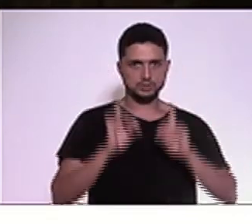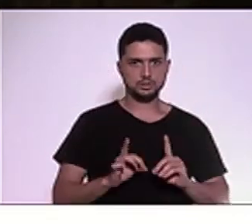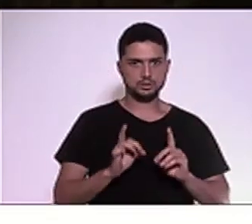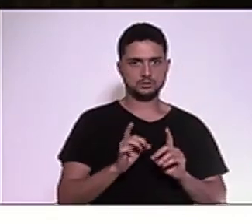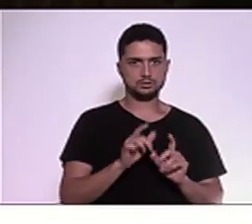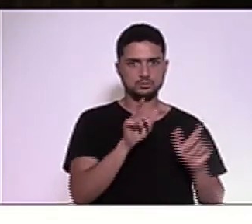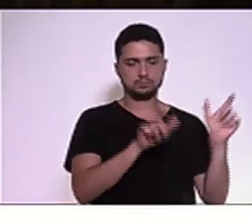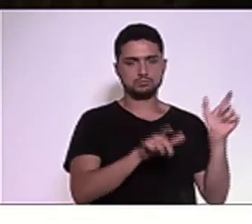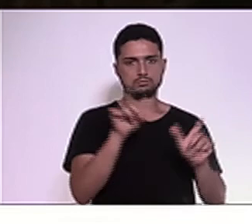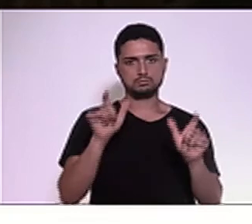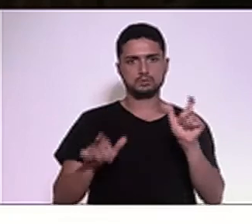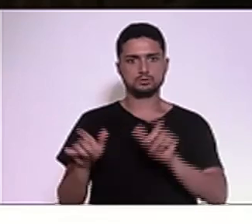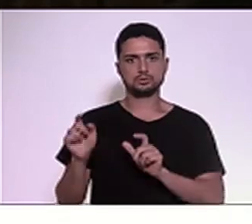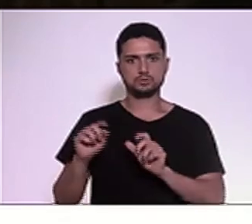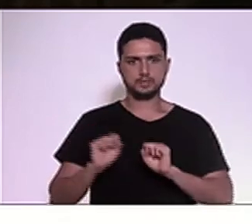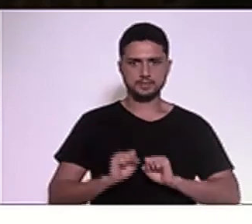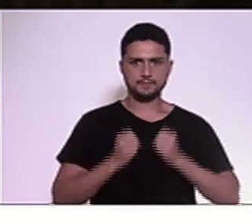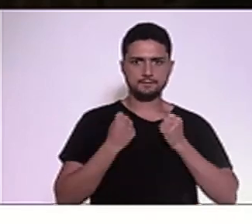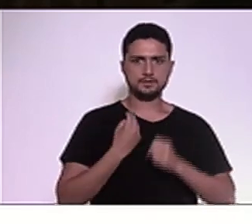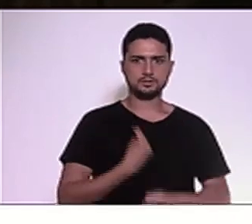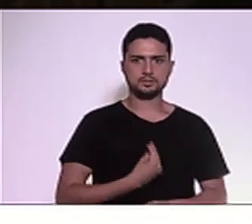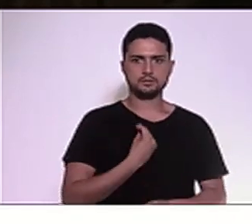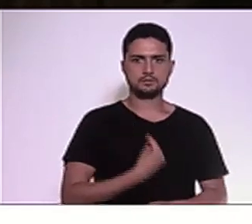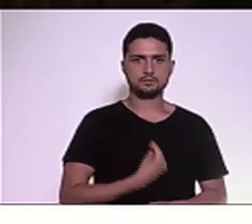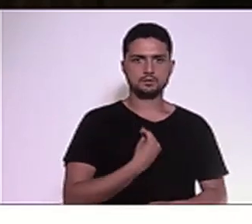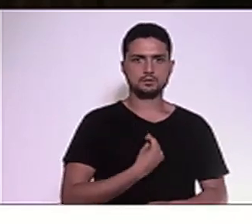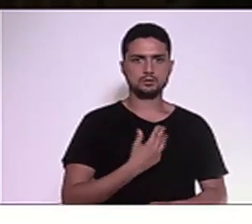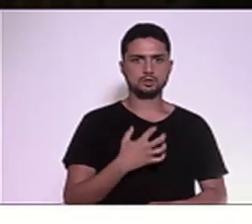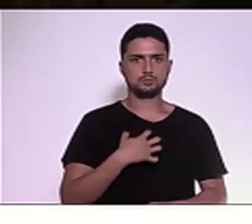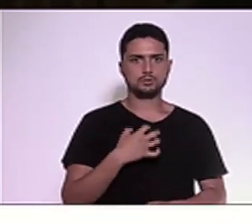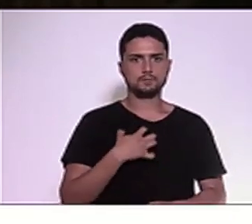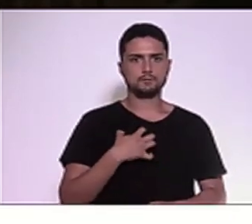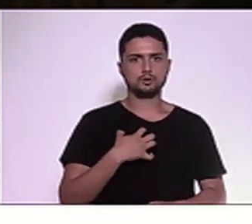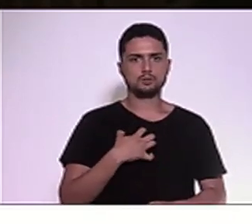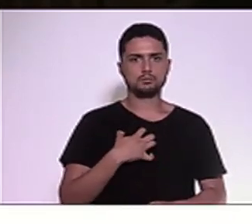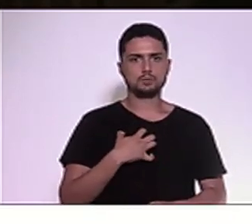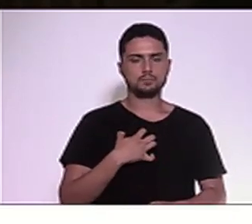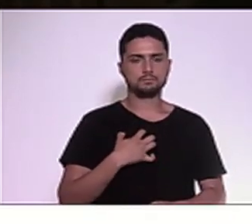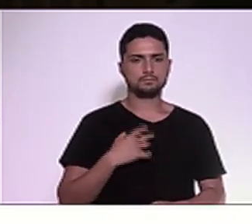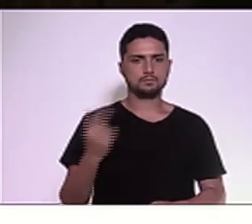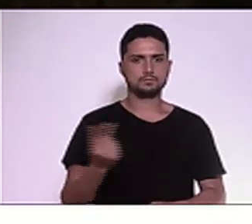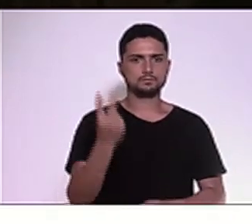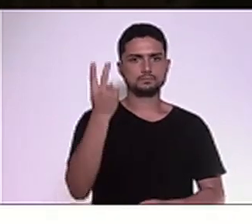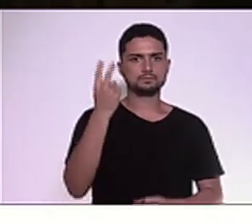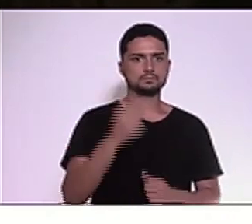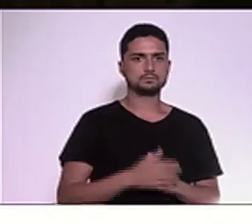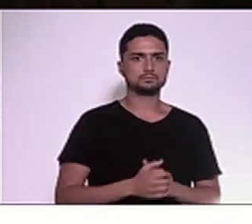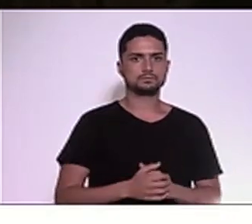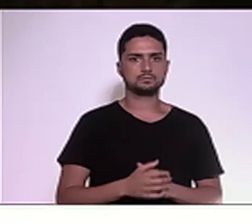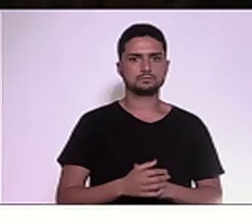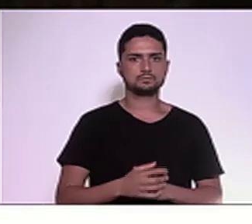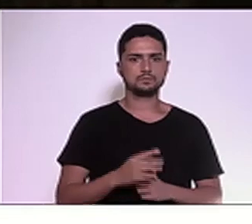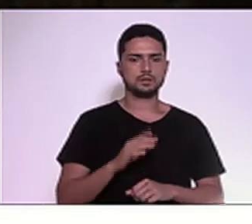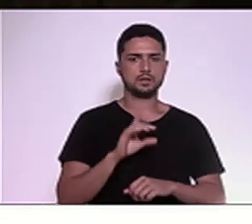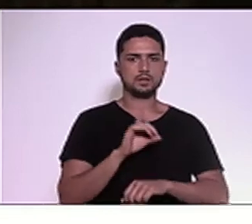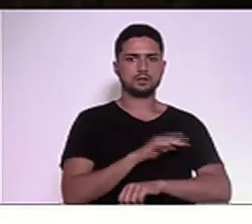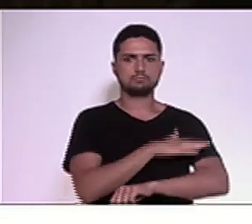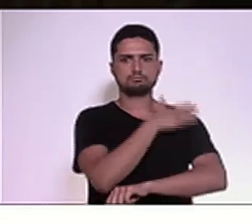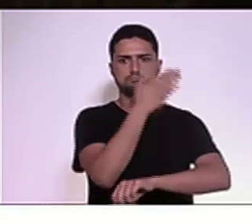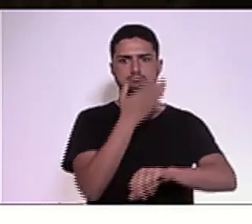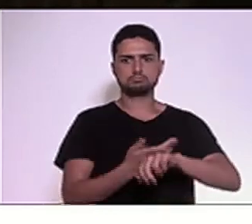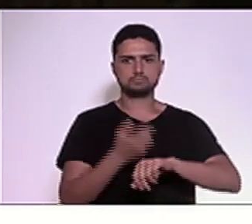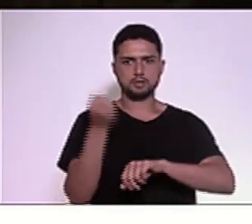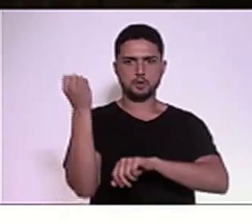daquelas que defendem a vida de maneira intransigente. Então, passaremos a noite aqui com